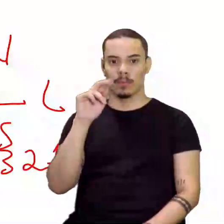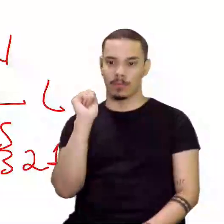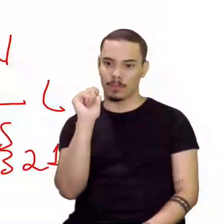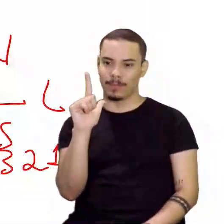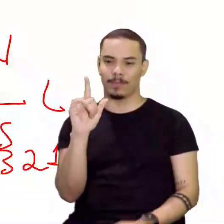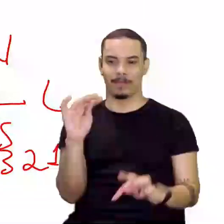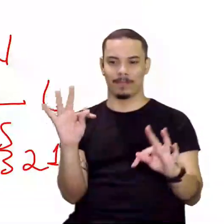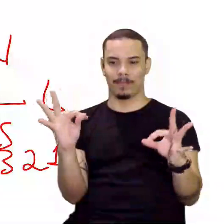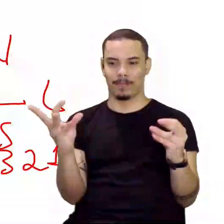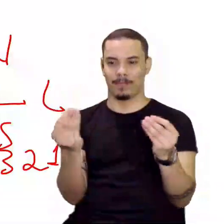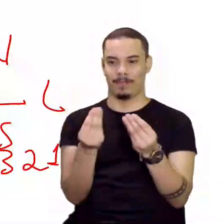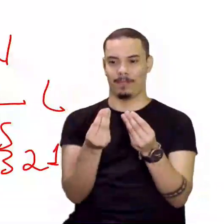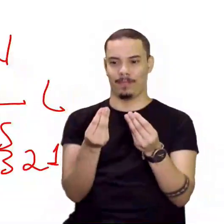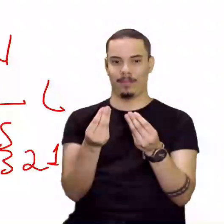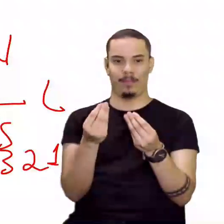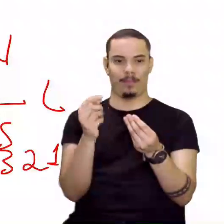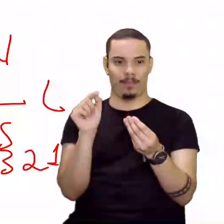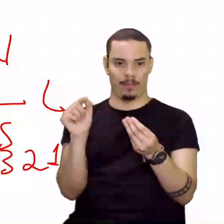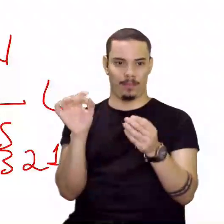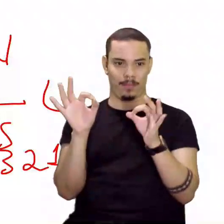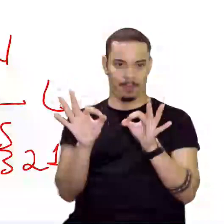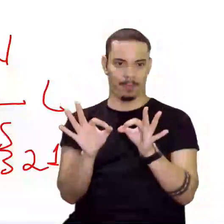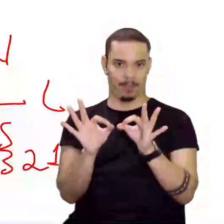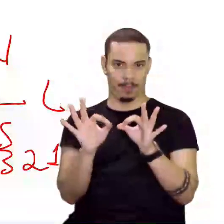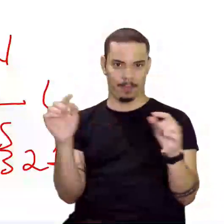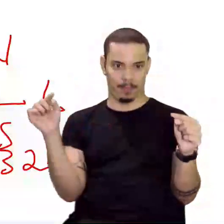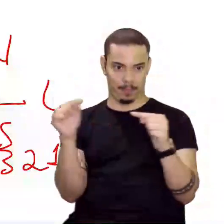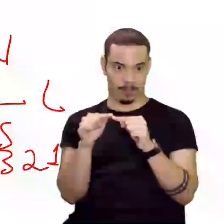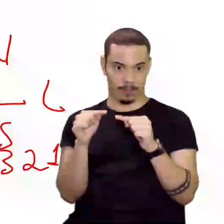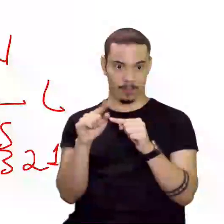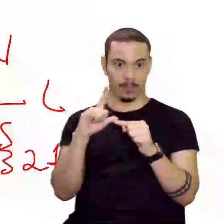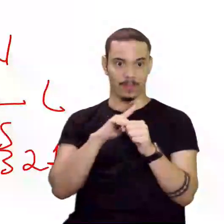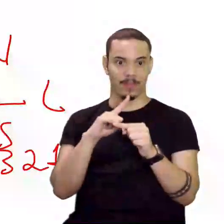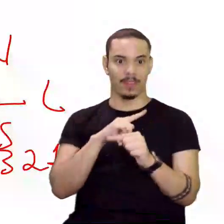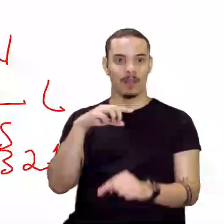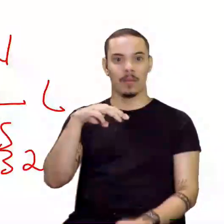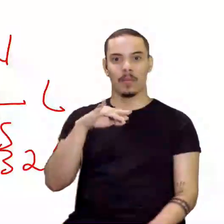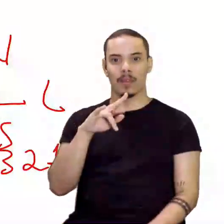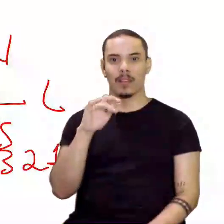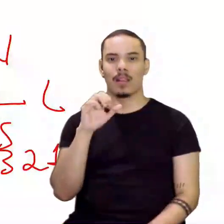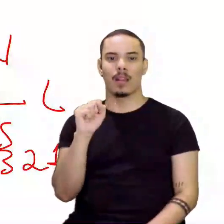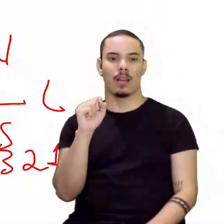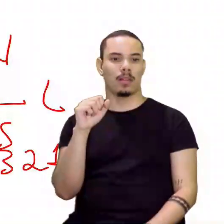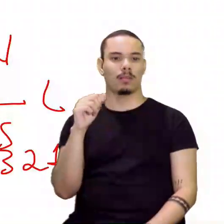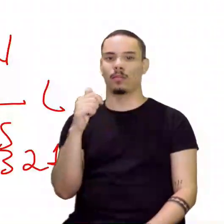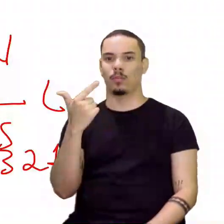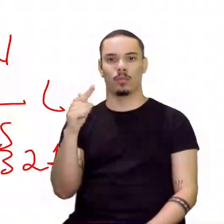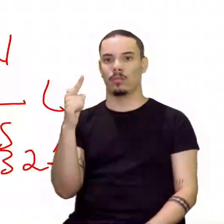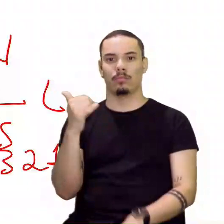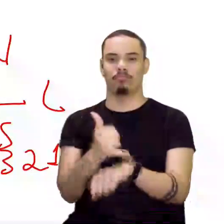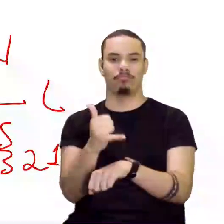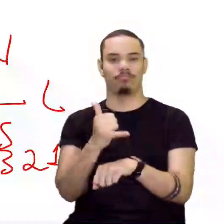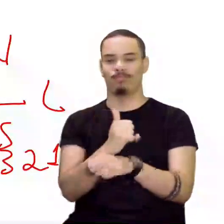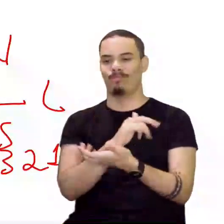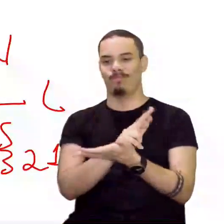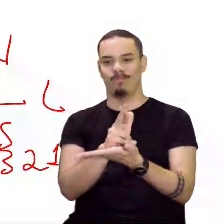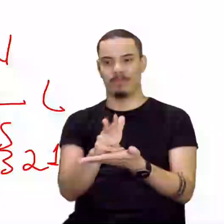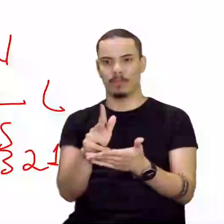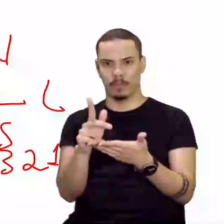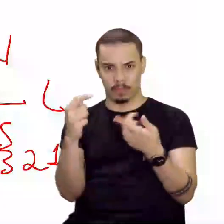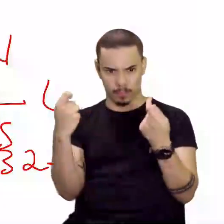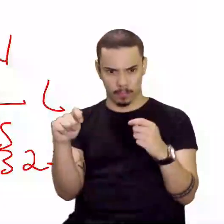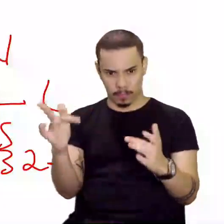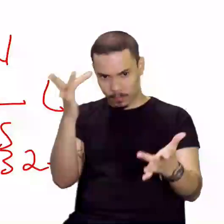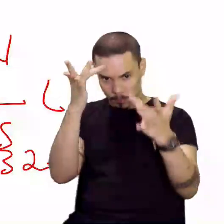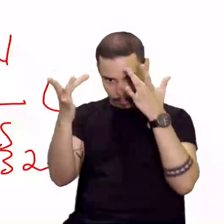Aí tem o que é bacia sedimentar, o que é escudo cristalino. Aqui tem minerais não metálicos. Precisa memorizar